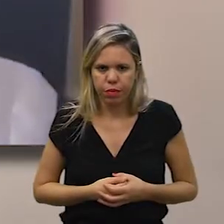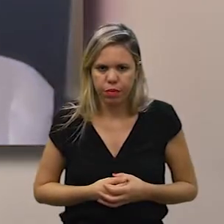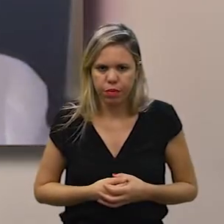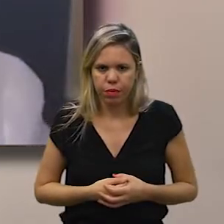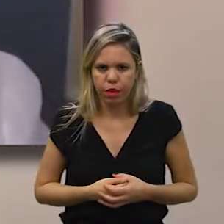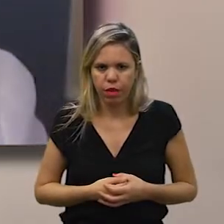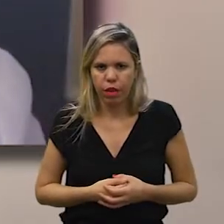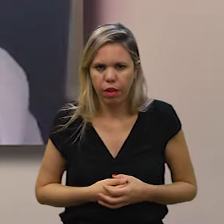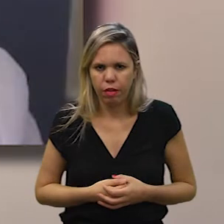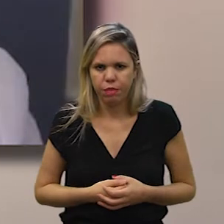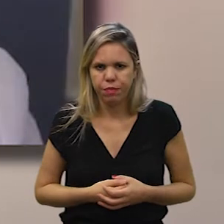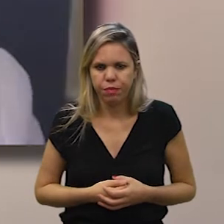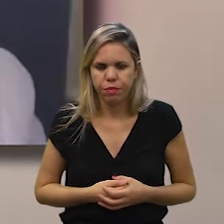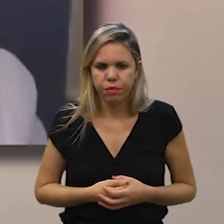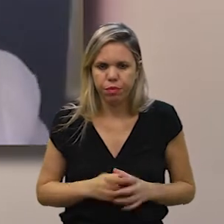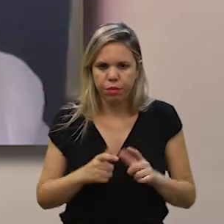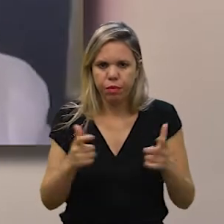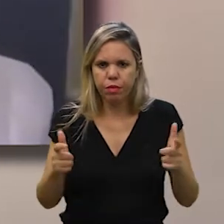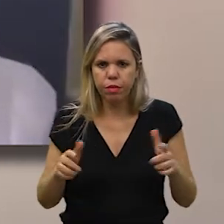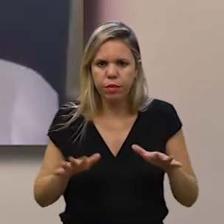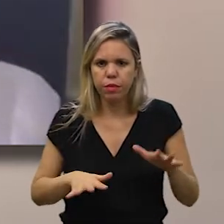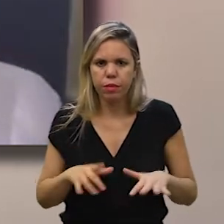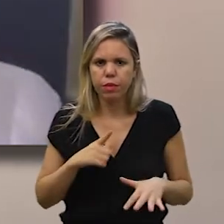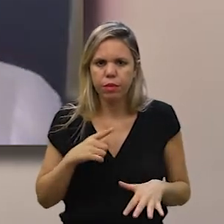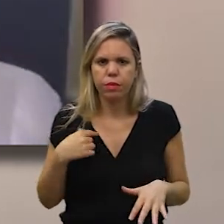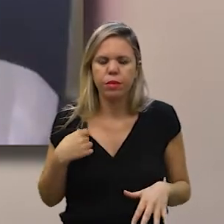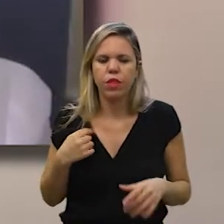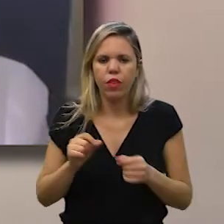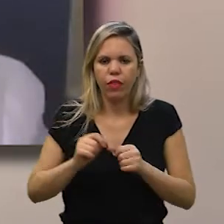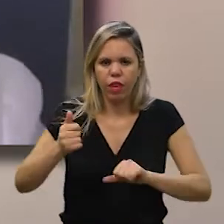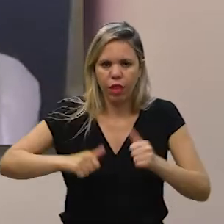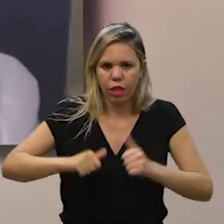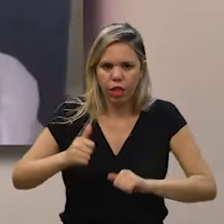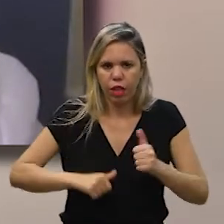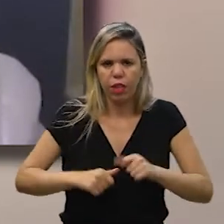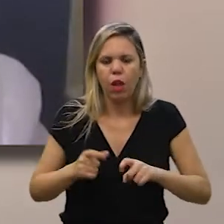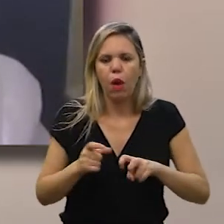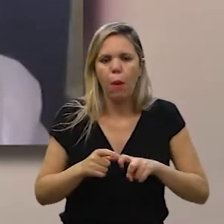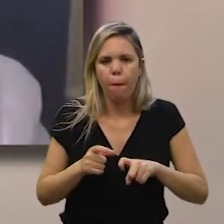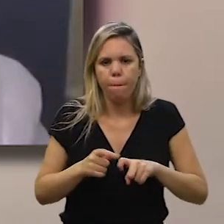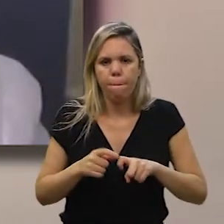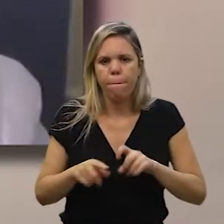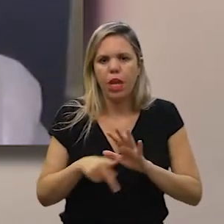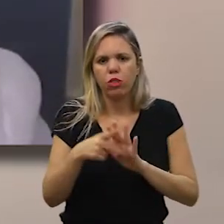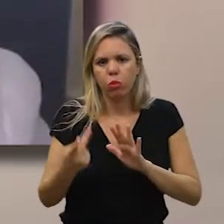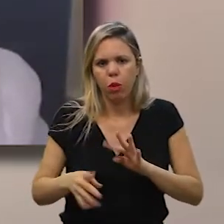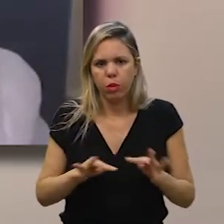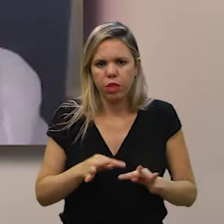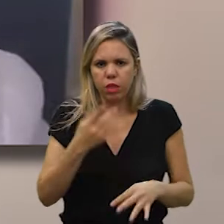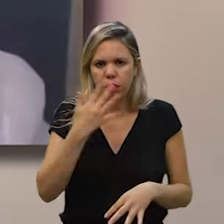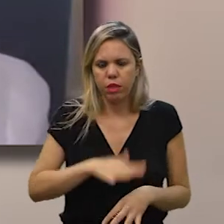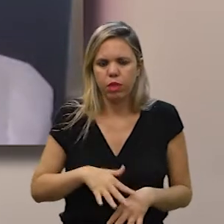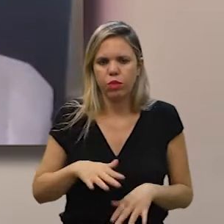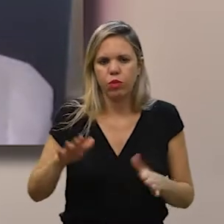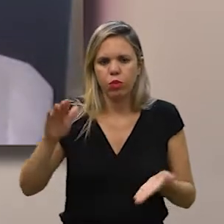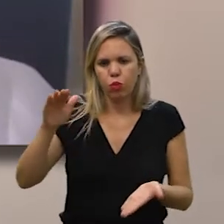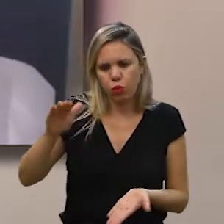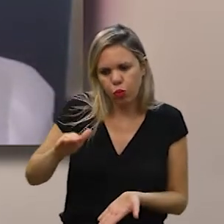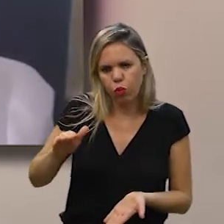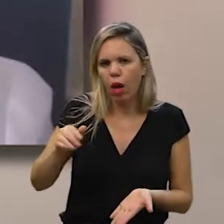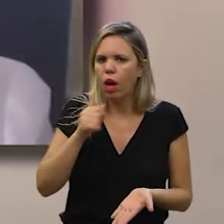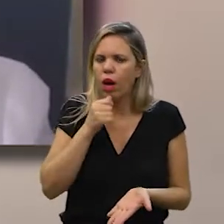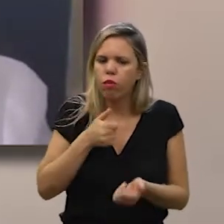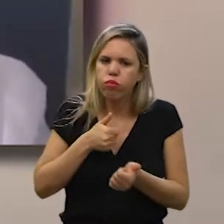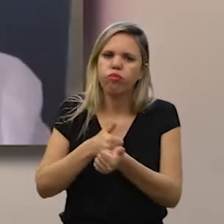Nesse caso da dermatite atópica, na grande maioria das vezes, quem faz o diagnóstico é o próprio pediatra. Como são crianças pequenas que